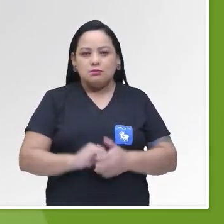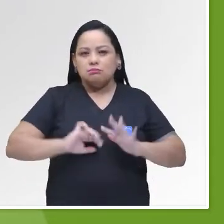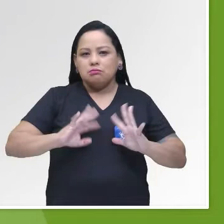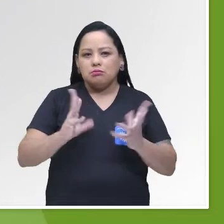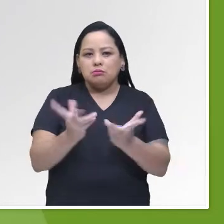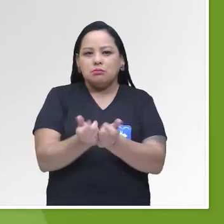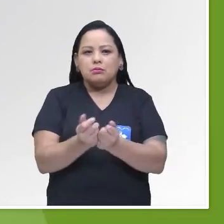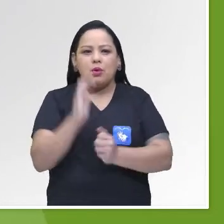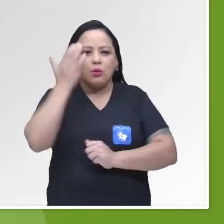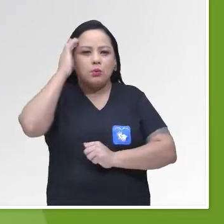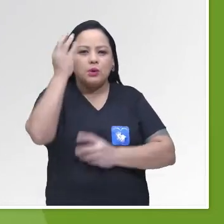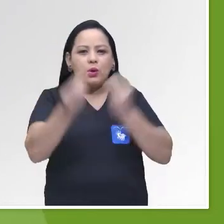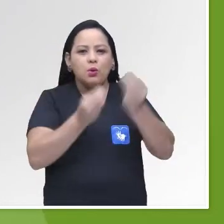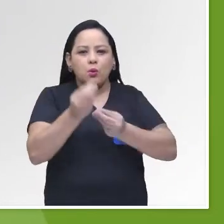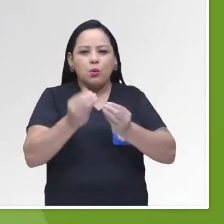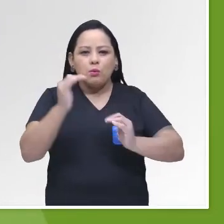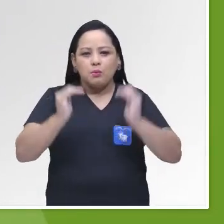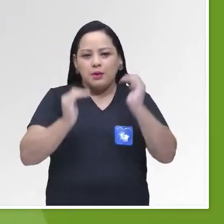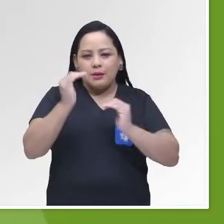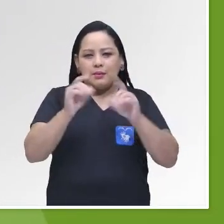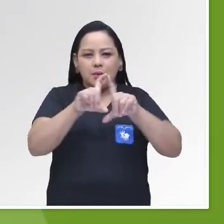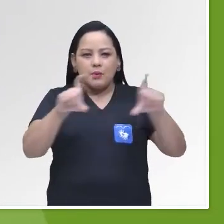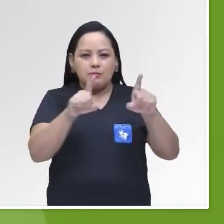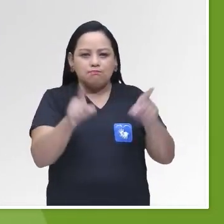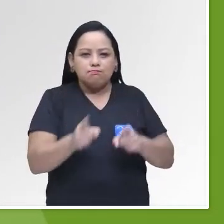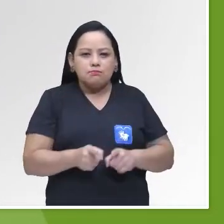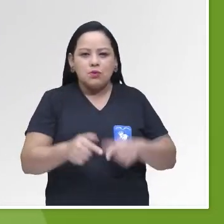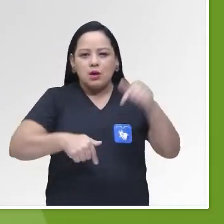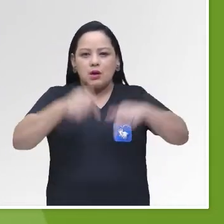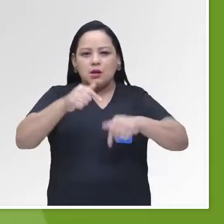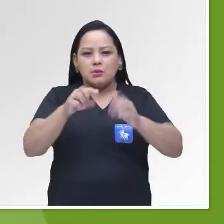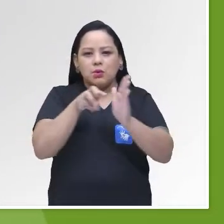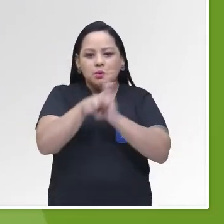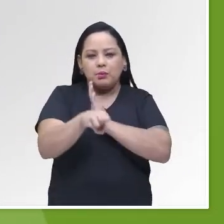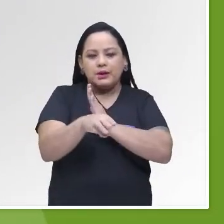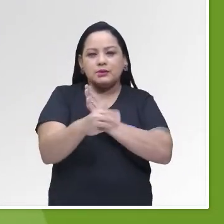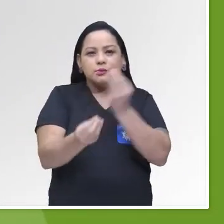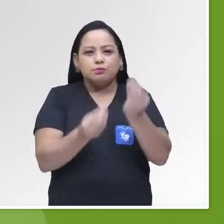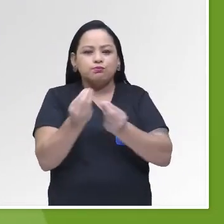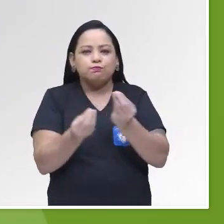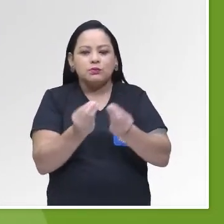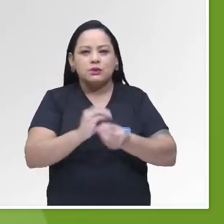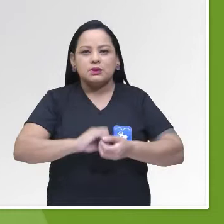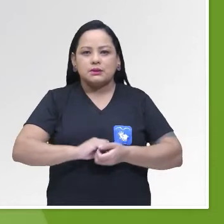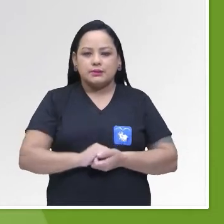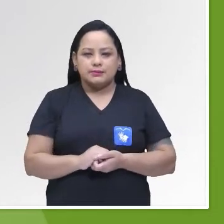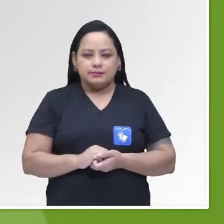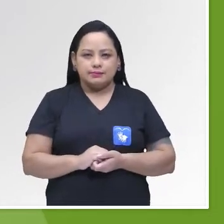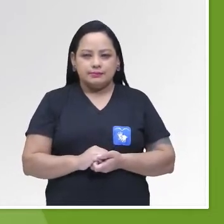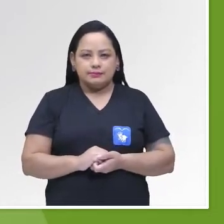Habilidade: compreender como balancear uma equação química pelo método por tentativas.